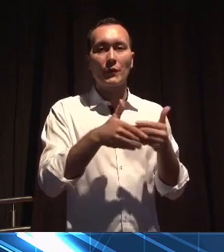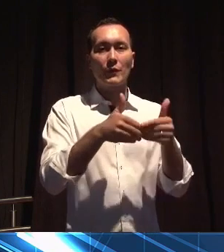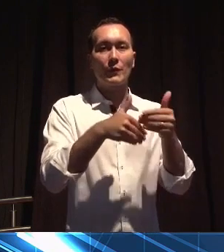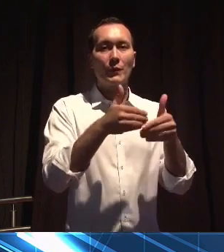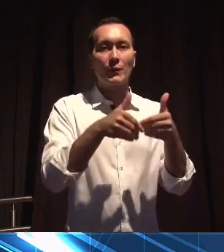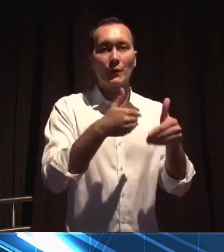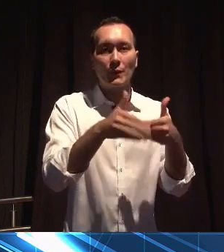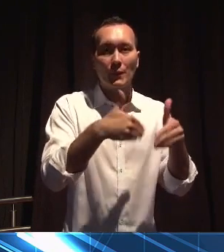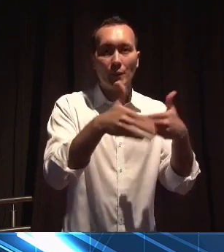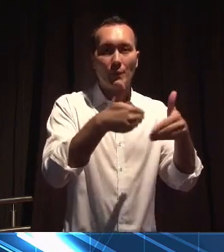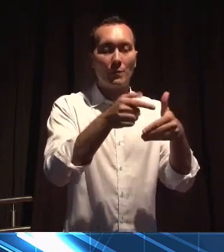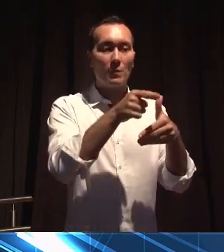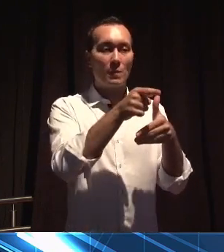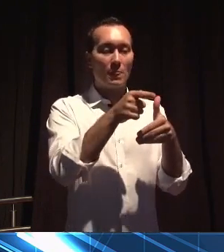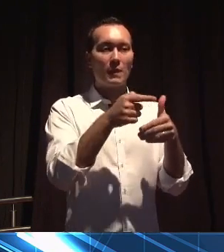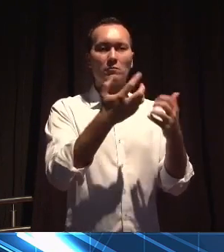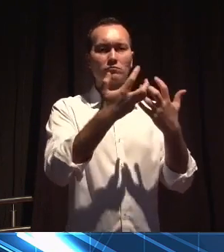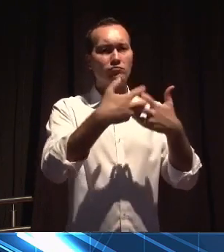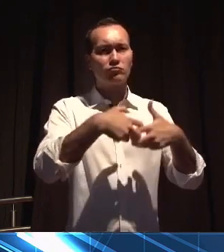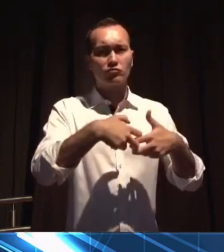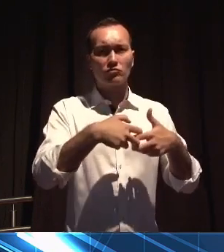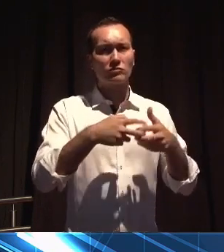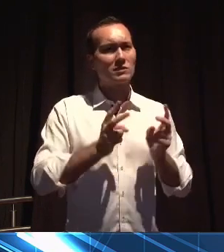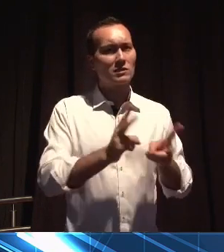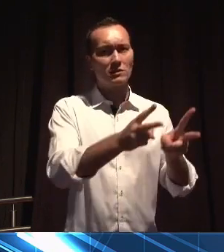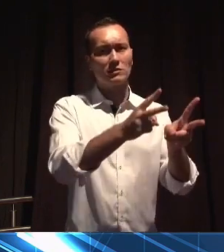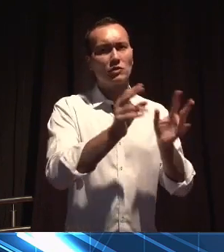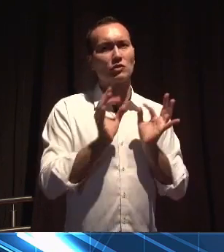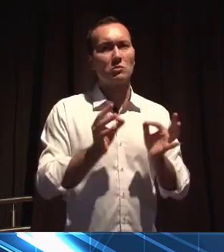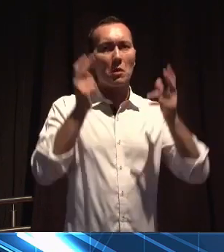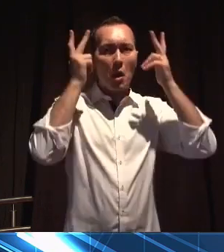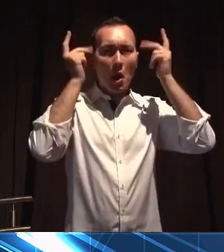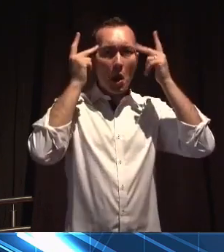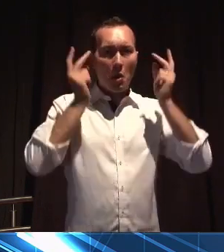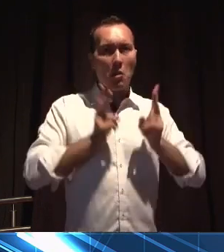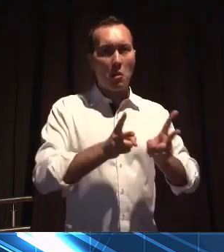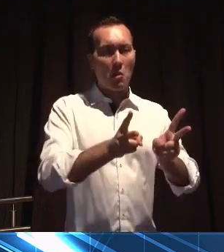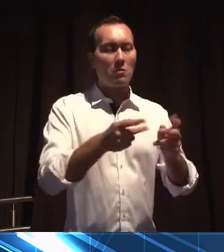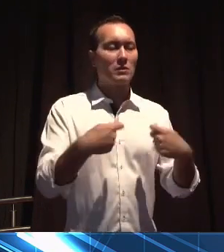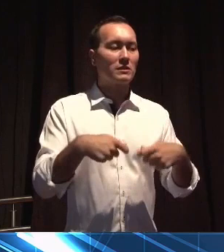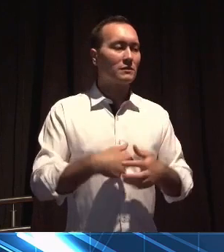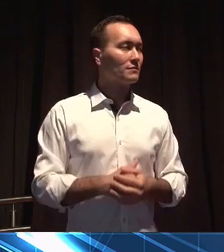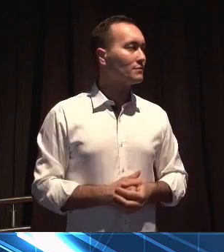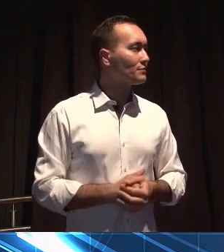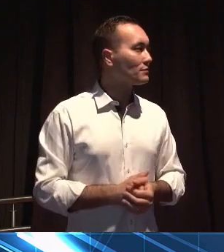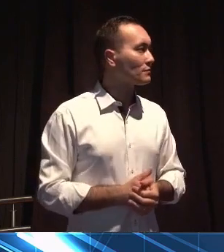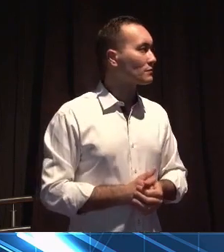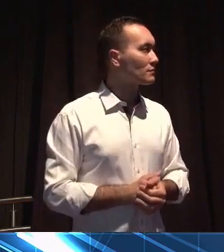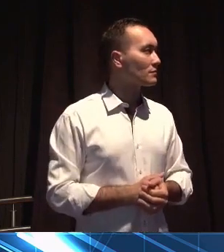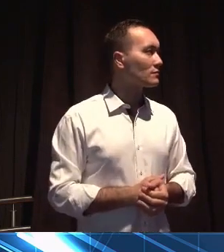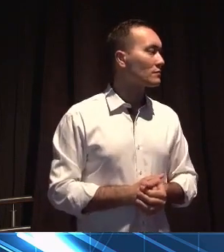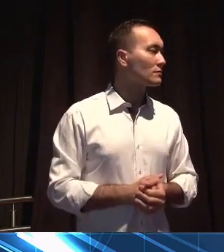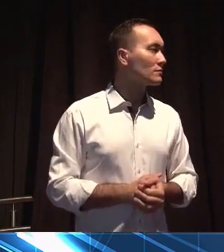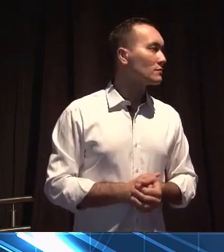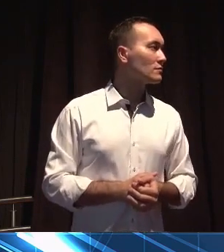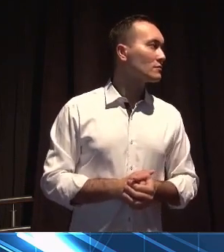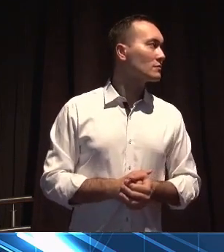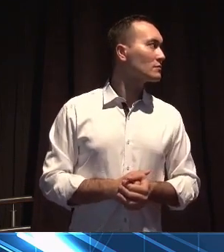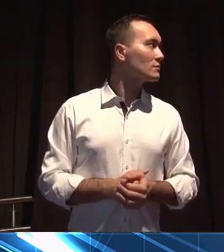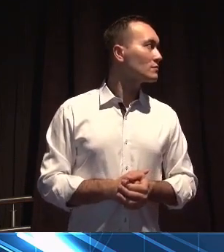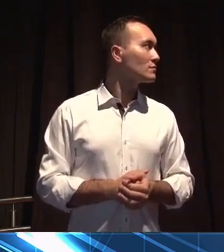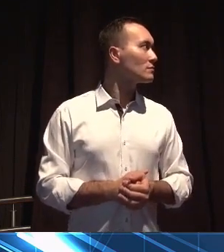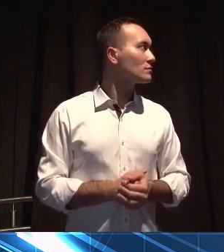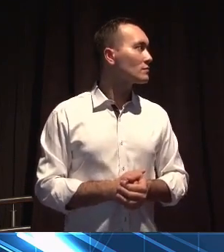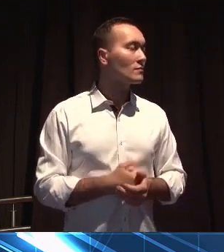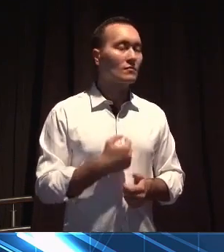eu faço lá um plugin que é de estatísticas e nesse plugin de estatísticas eu crio um negócio que conta